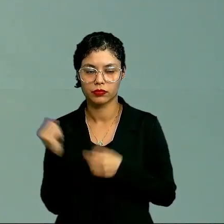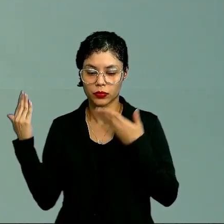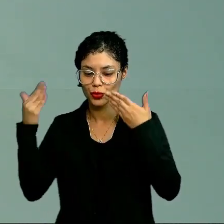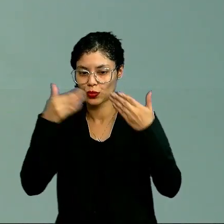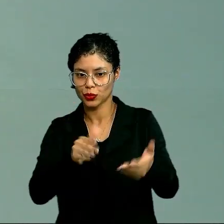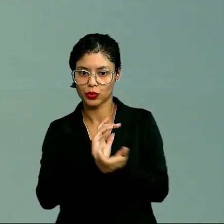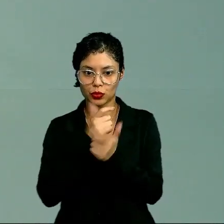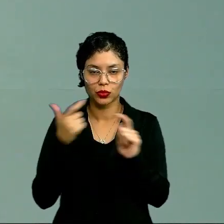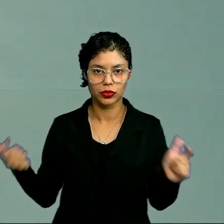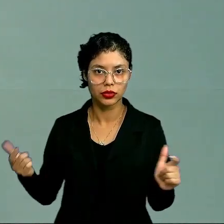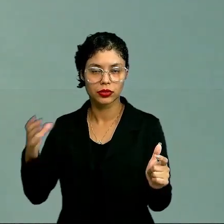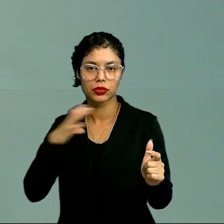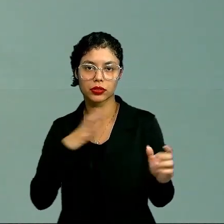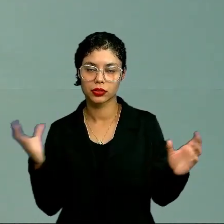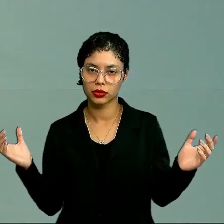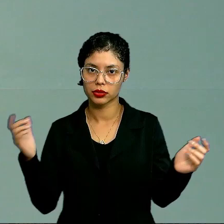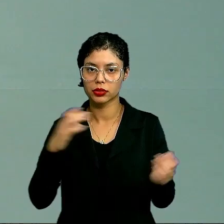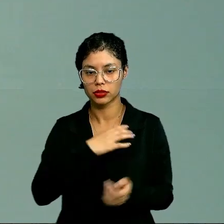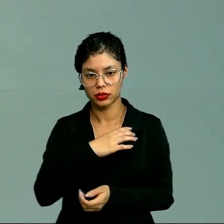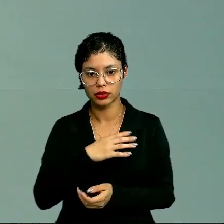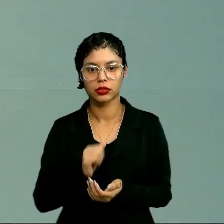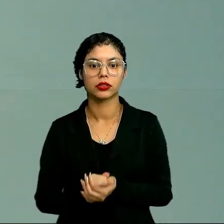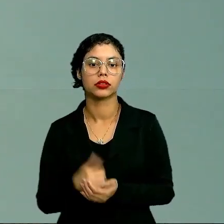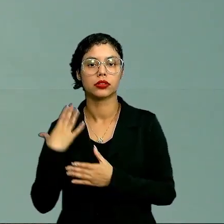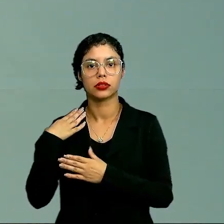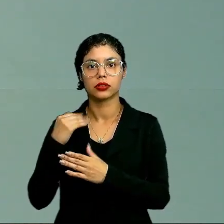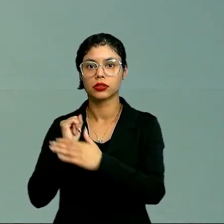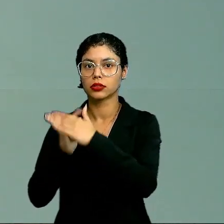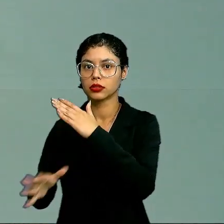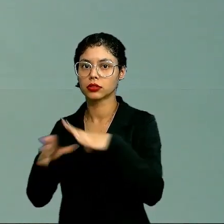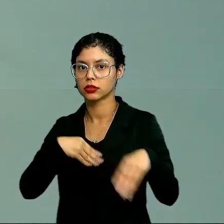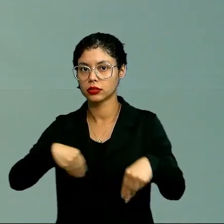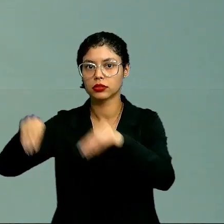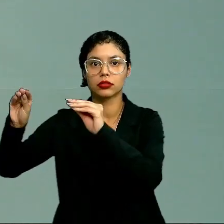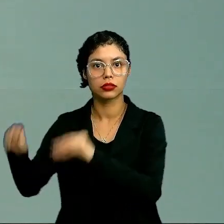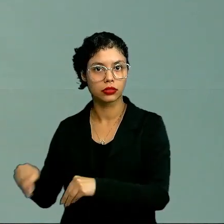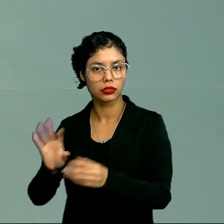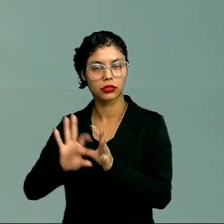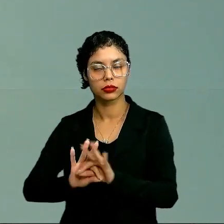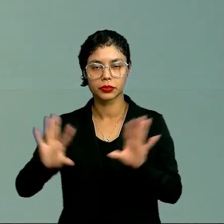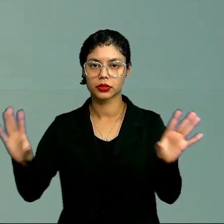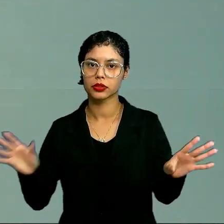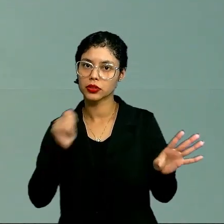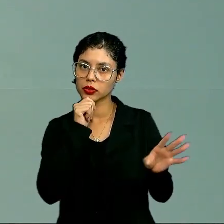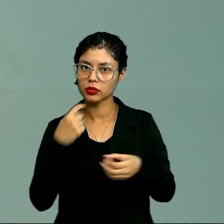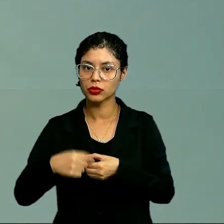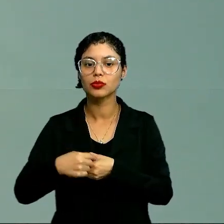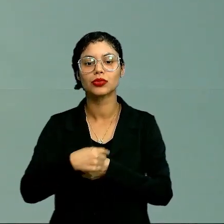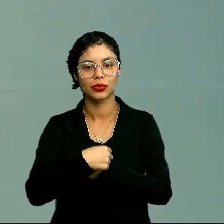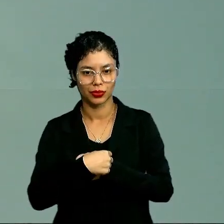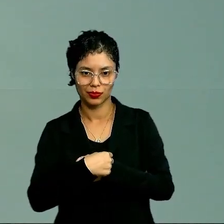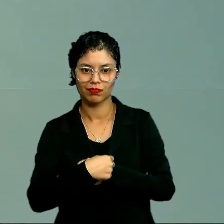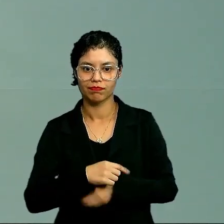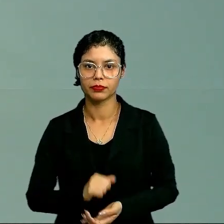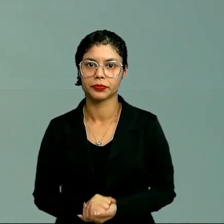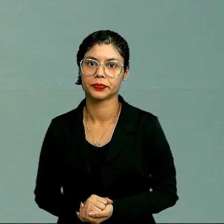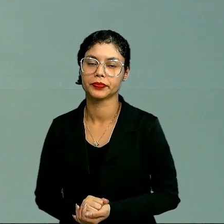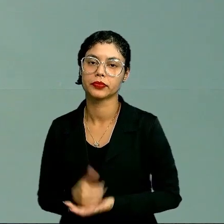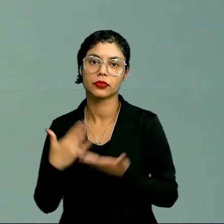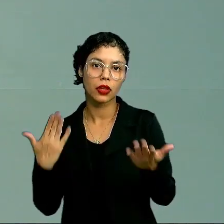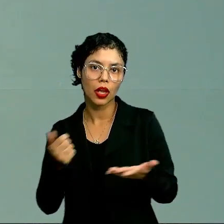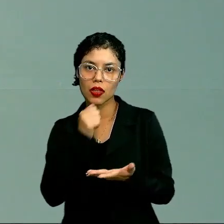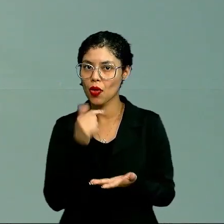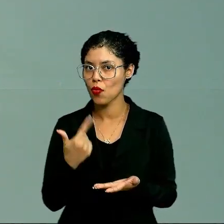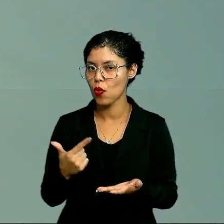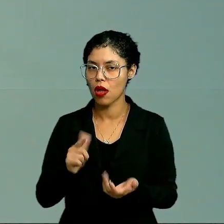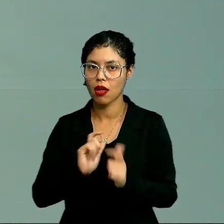foco do grande centro, né, que tem o maior número de pessoas, eu vou migrar para um local em que eu tenha mais liberdade para fazer essas operações, em que não